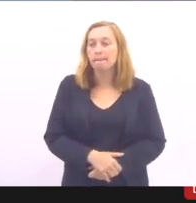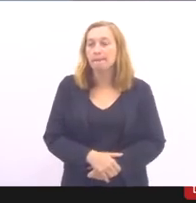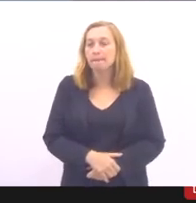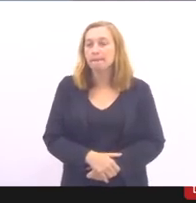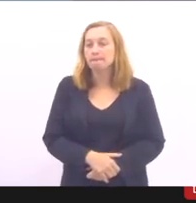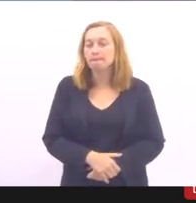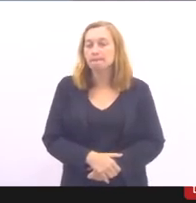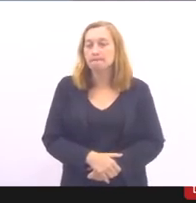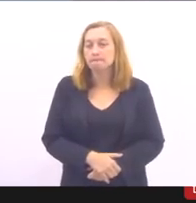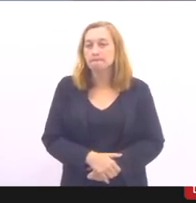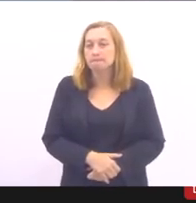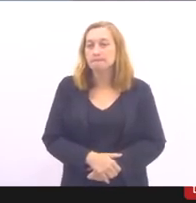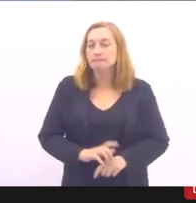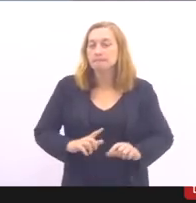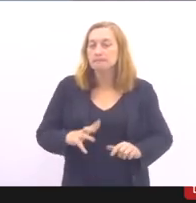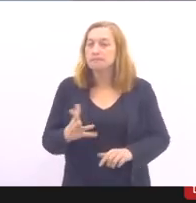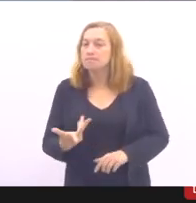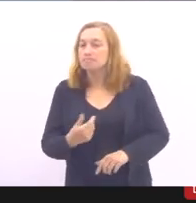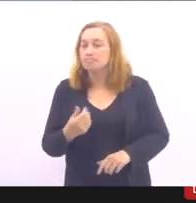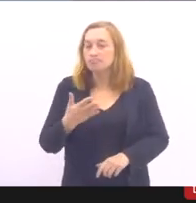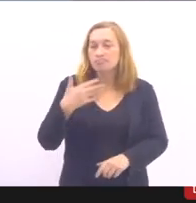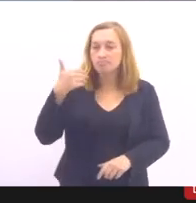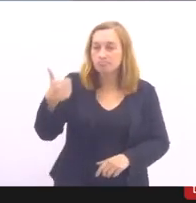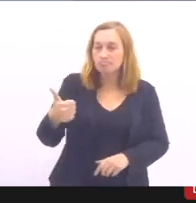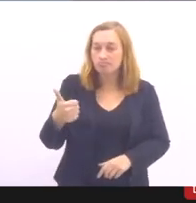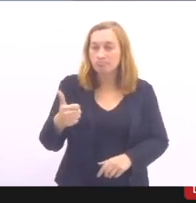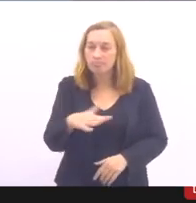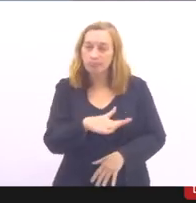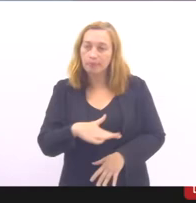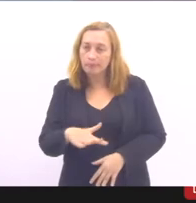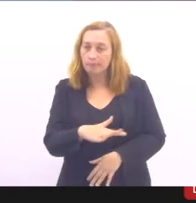trazer uma maior efetividade para a cadeia